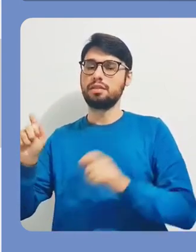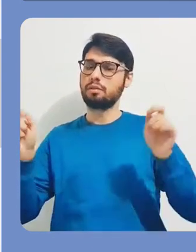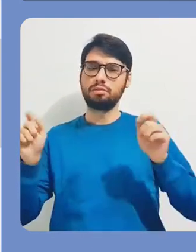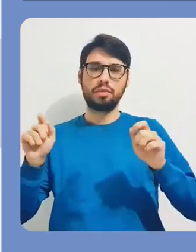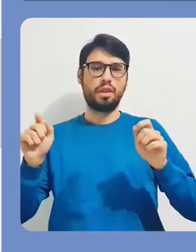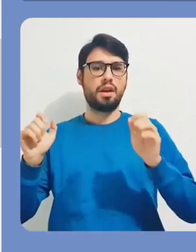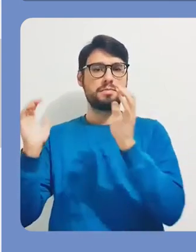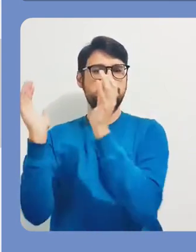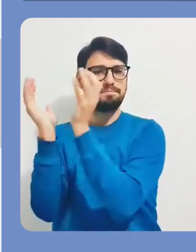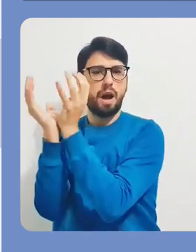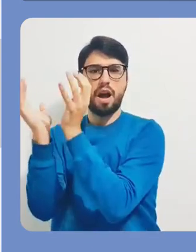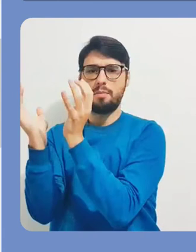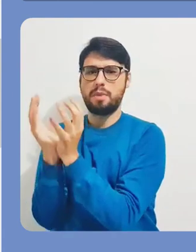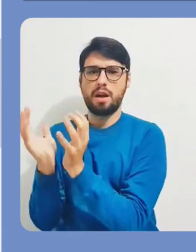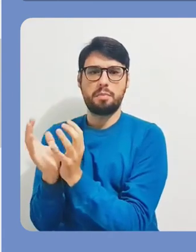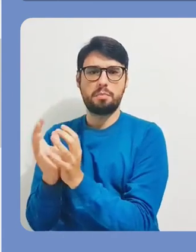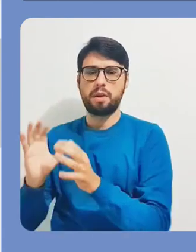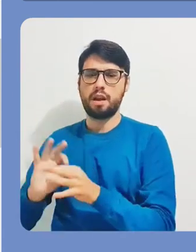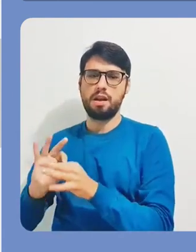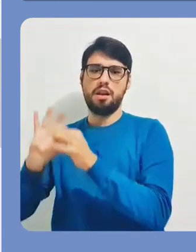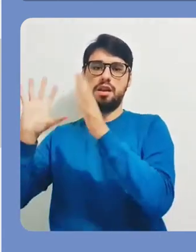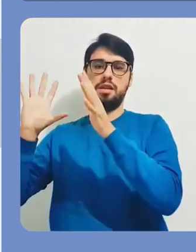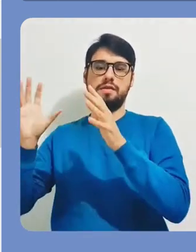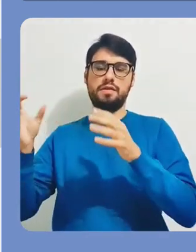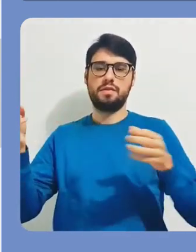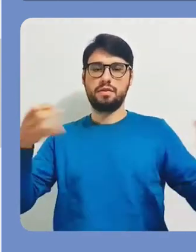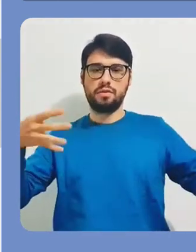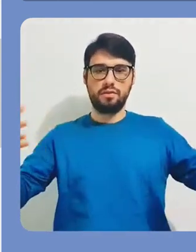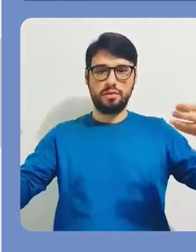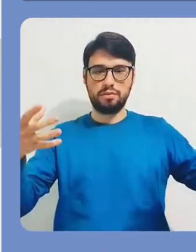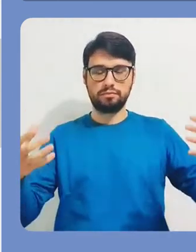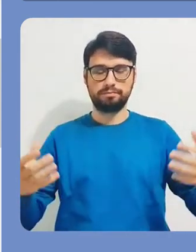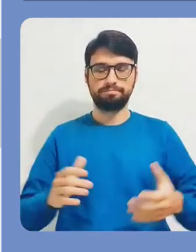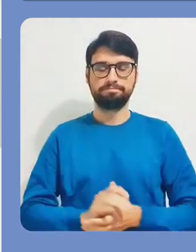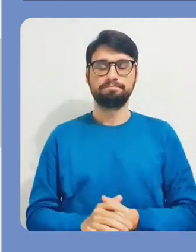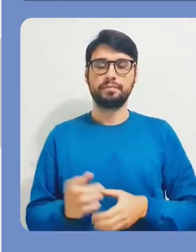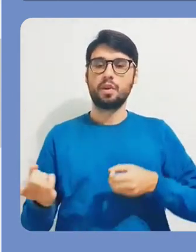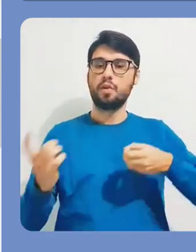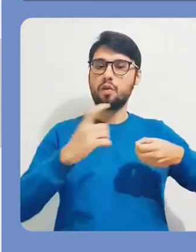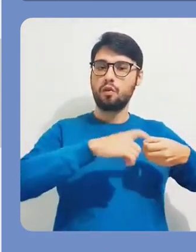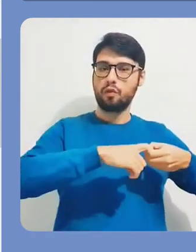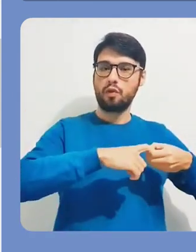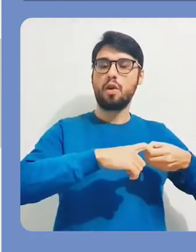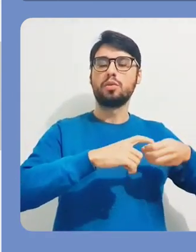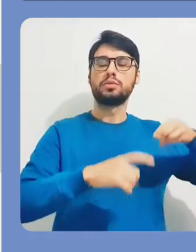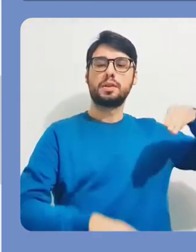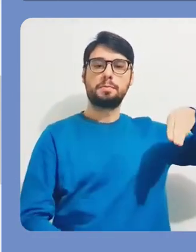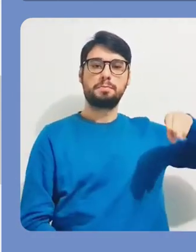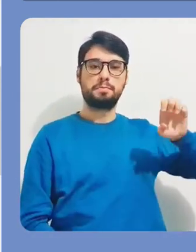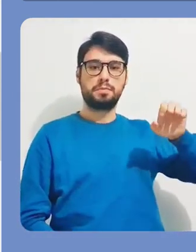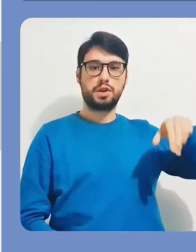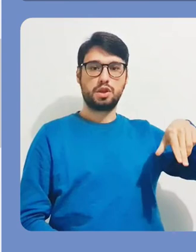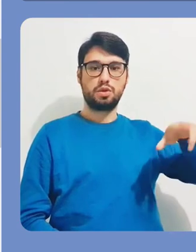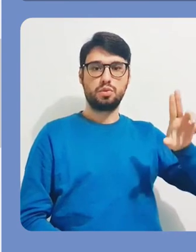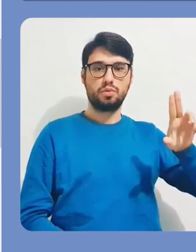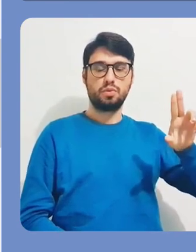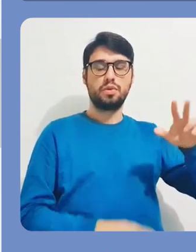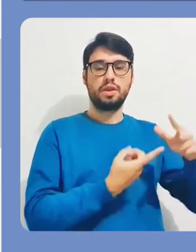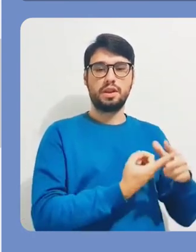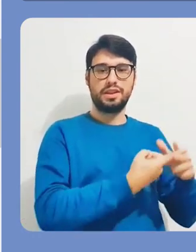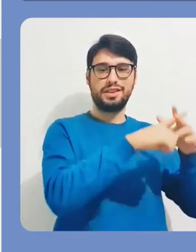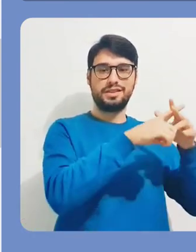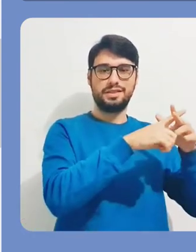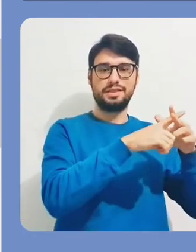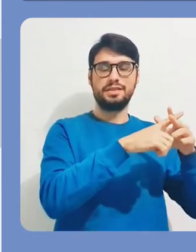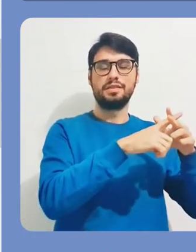de informações. Eu posso criar quantos menus eu quiser na minha, no meu site. Como que a gente faz isso,